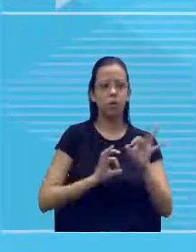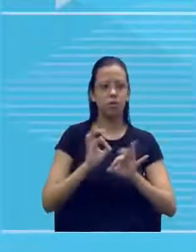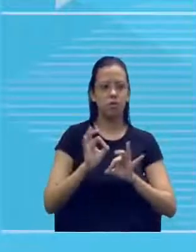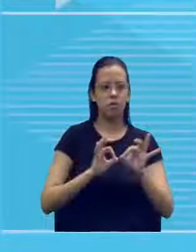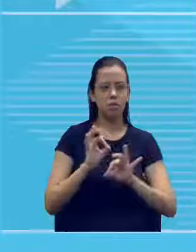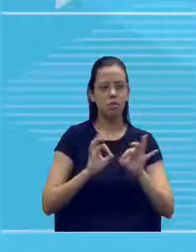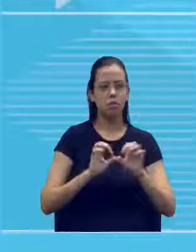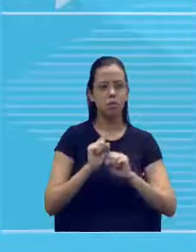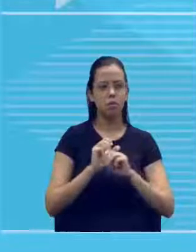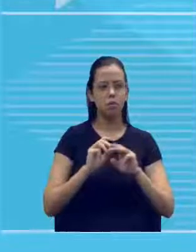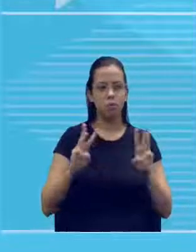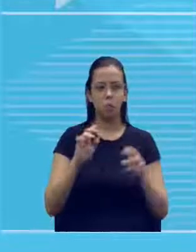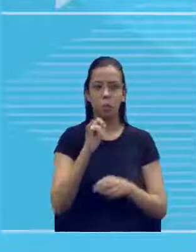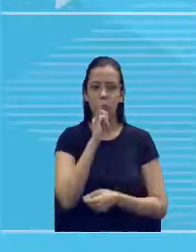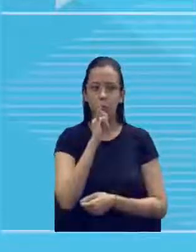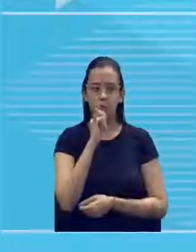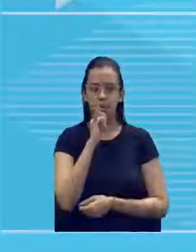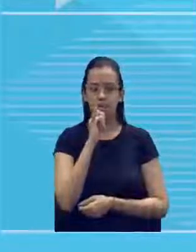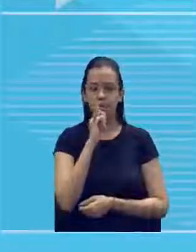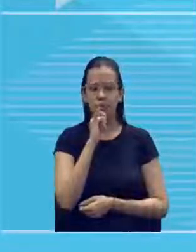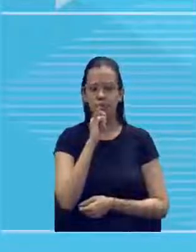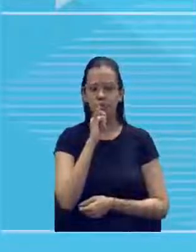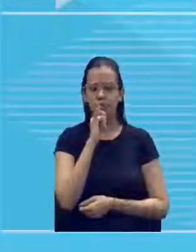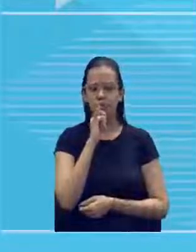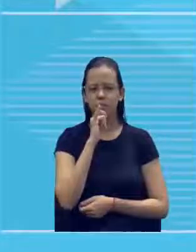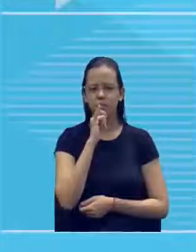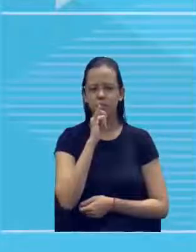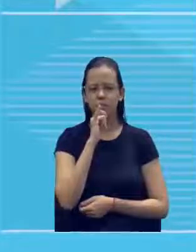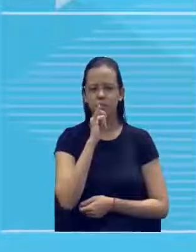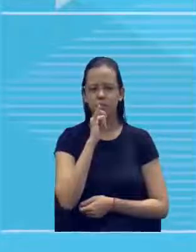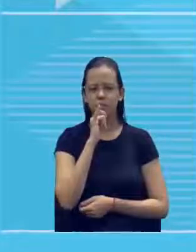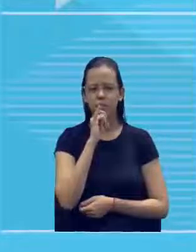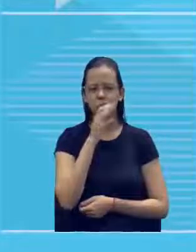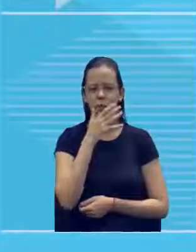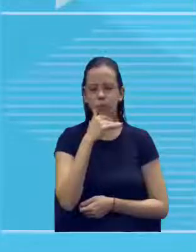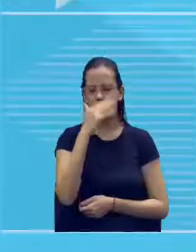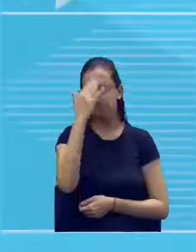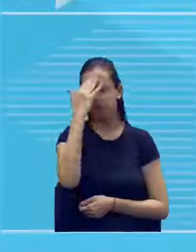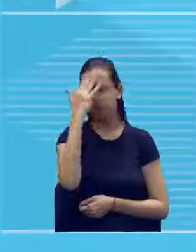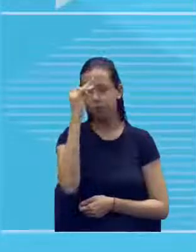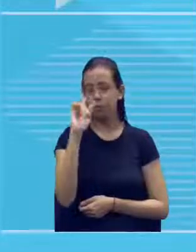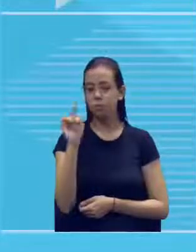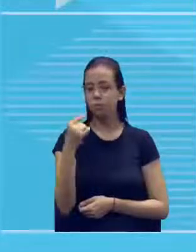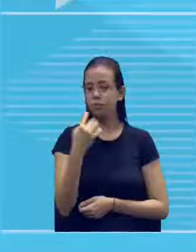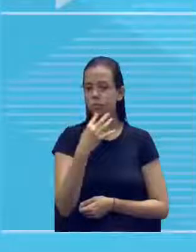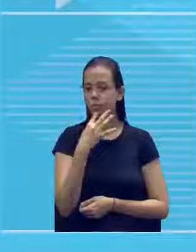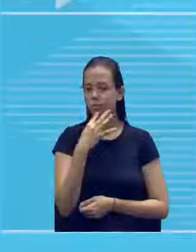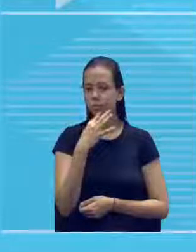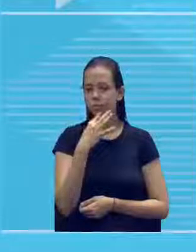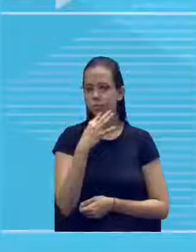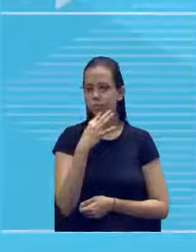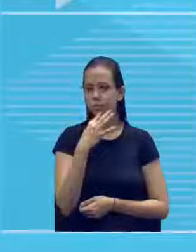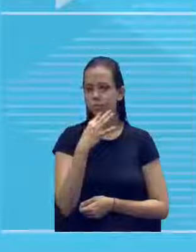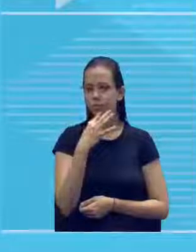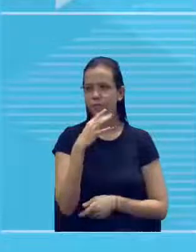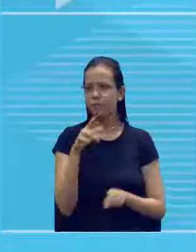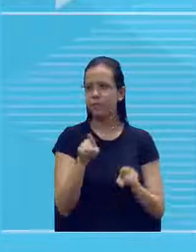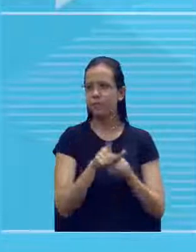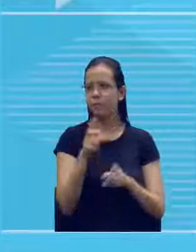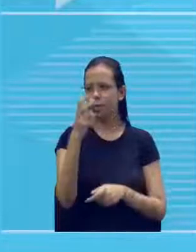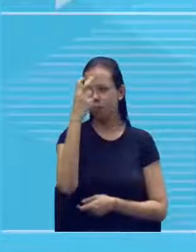espetáculos, dentre eles um nome muito conhecido por nós, né, e da